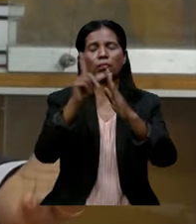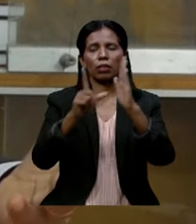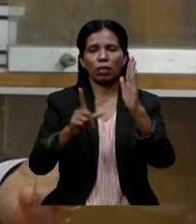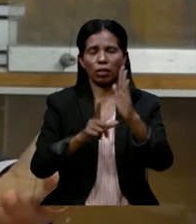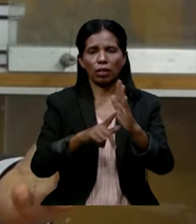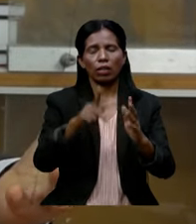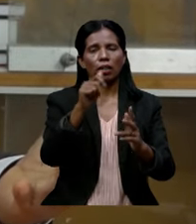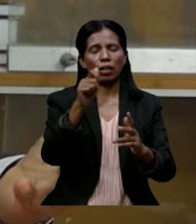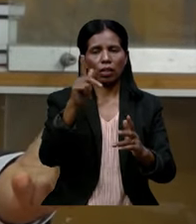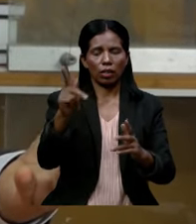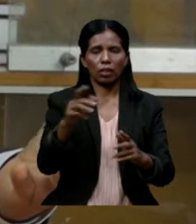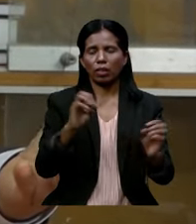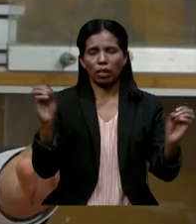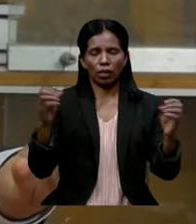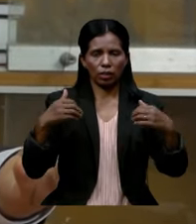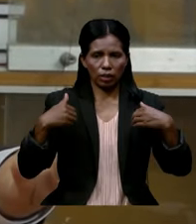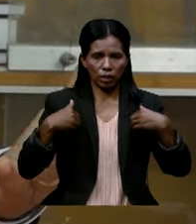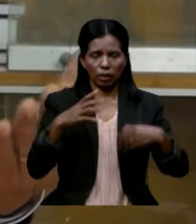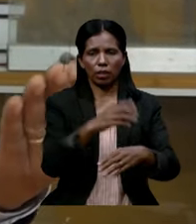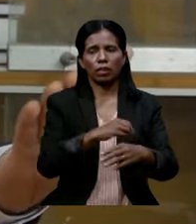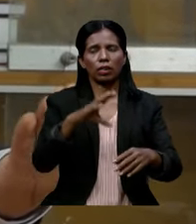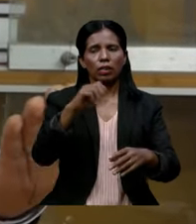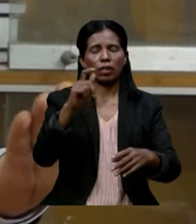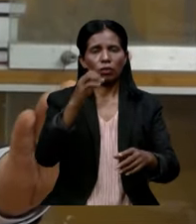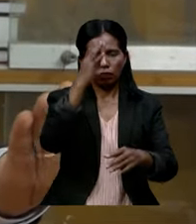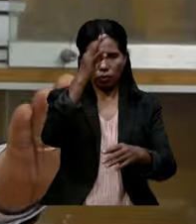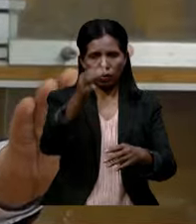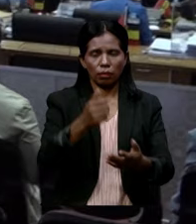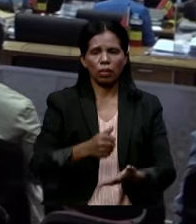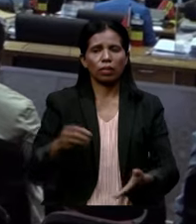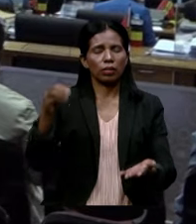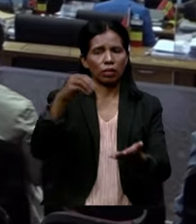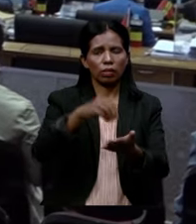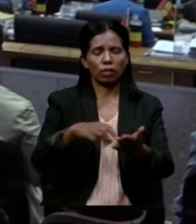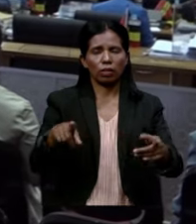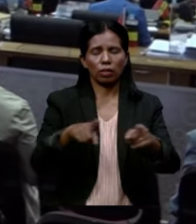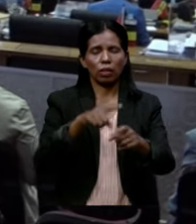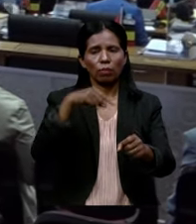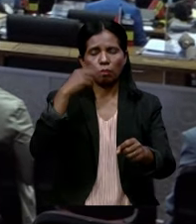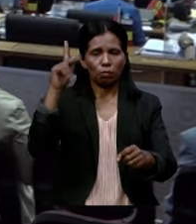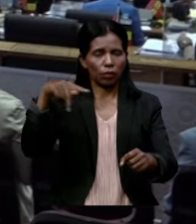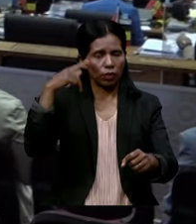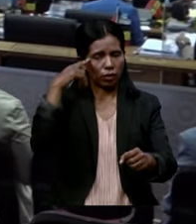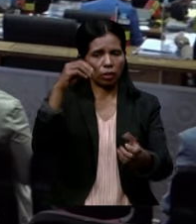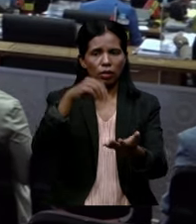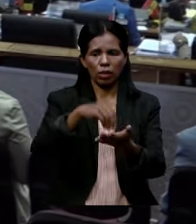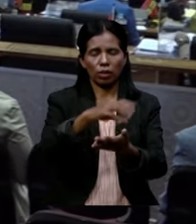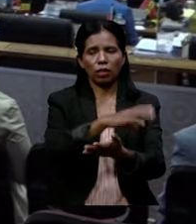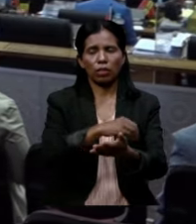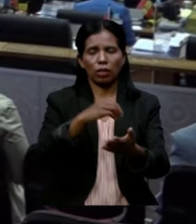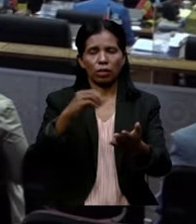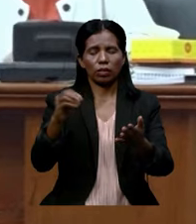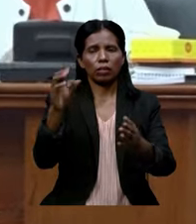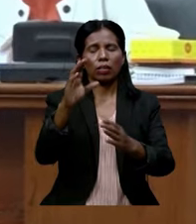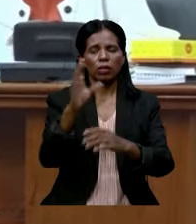CAC nian, no nela almoço tam vagatura comissário e futuro, no bela justa ro compromisso político na bela linha, ro convenções